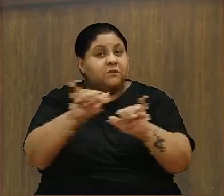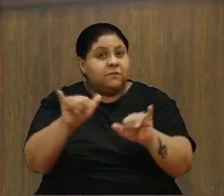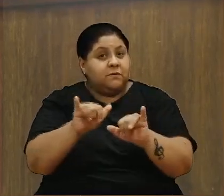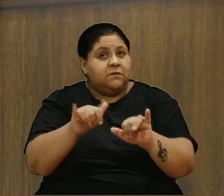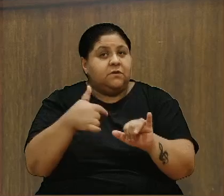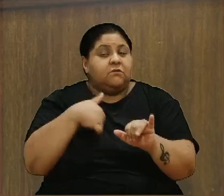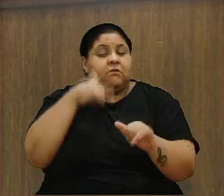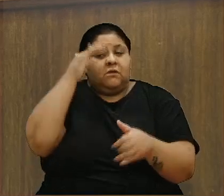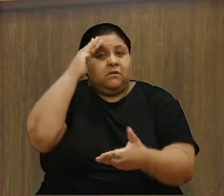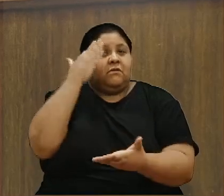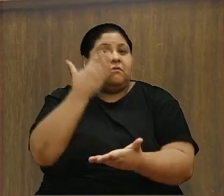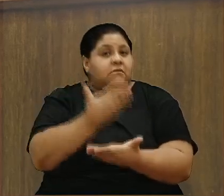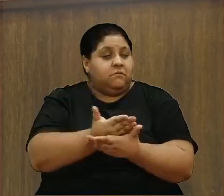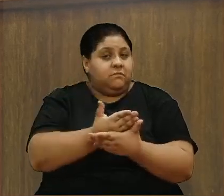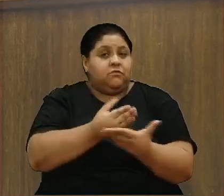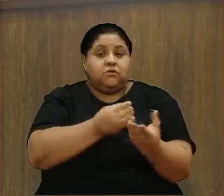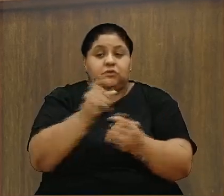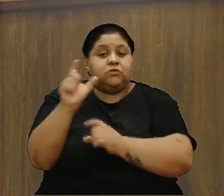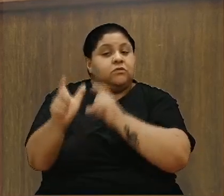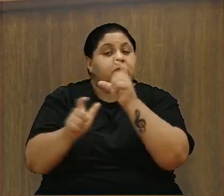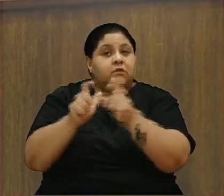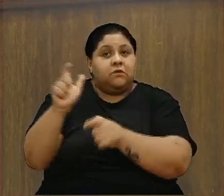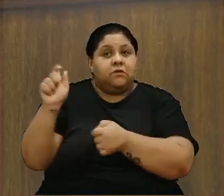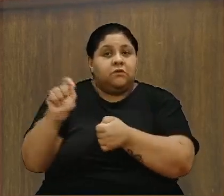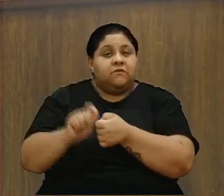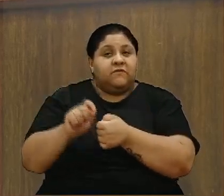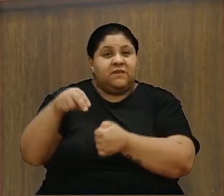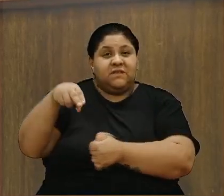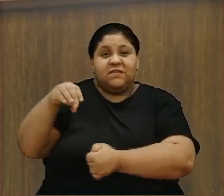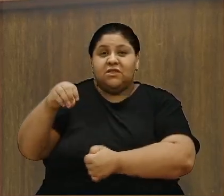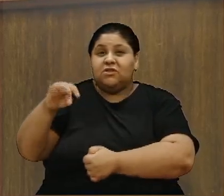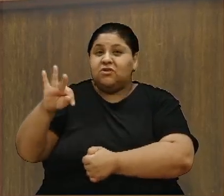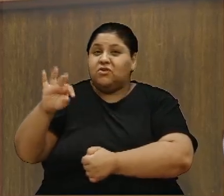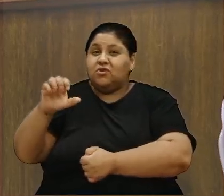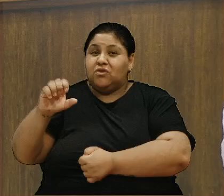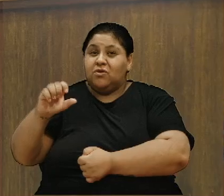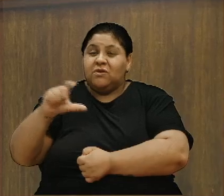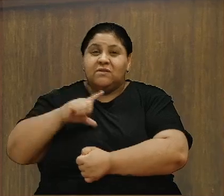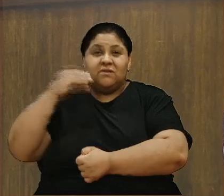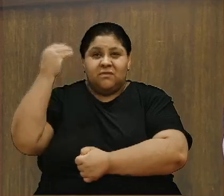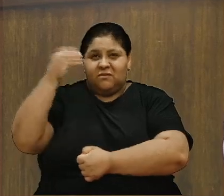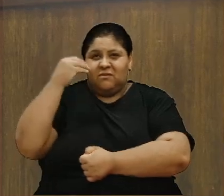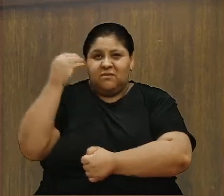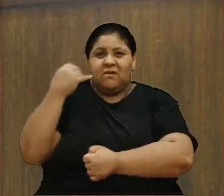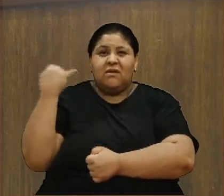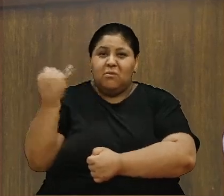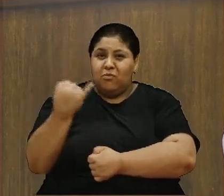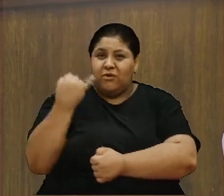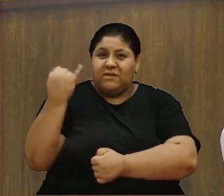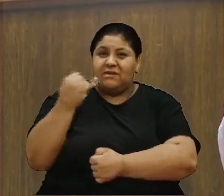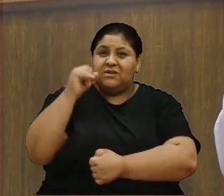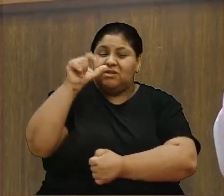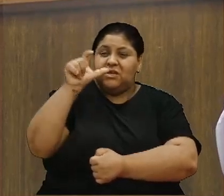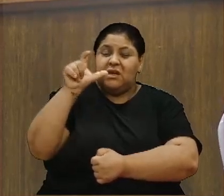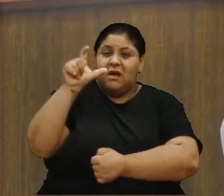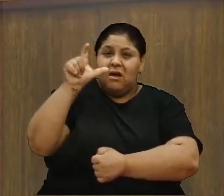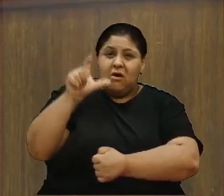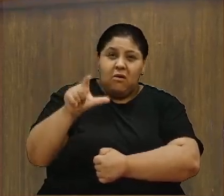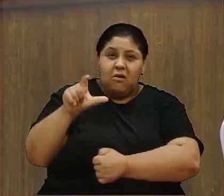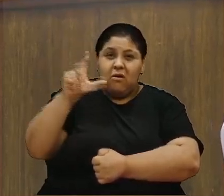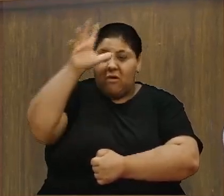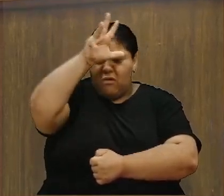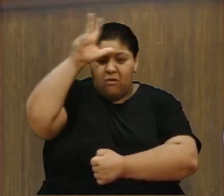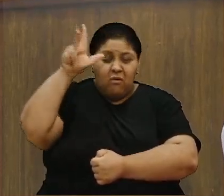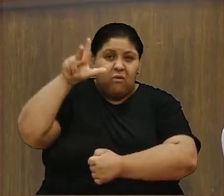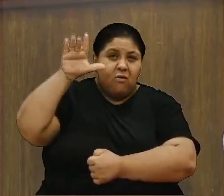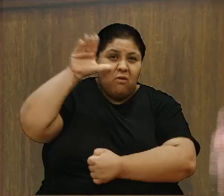Eu acredito que muitas das pessoas que fazem as notas não têm experiência em fazer a nota. Então, não custa ao município chamar e